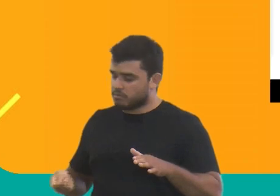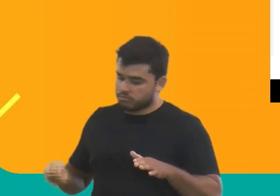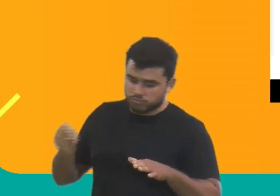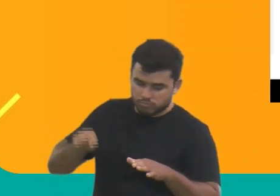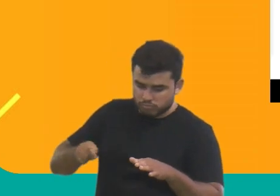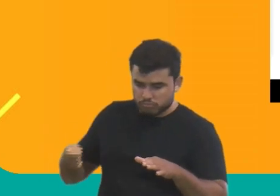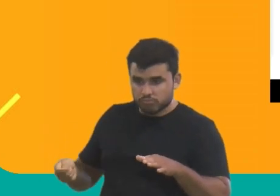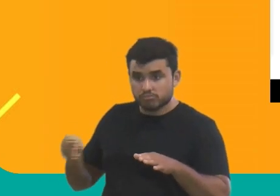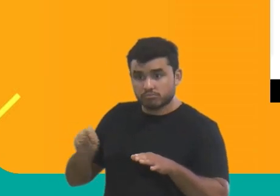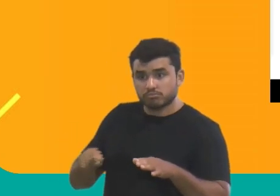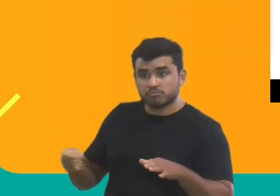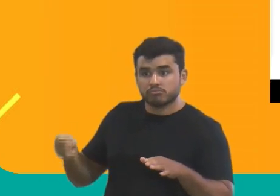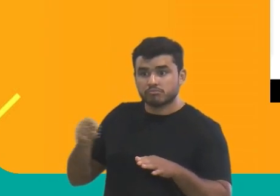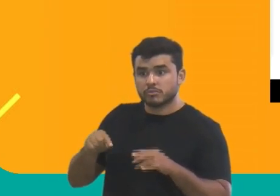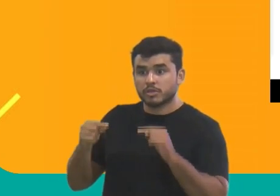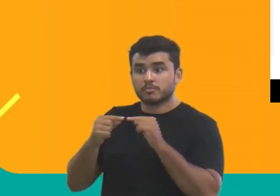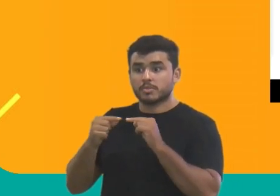similar.